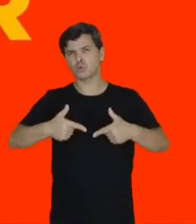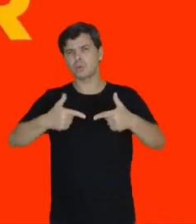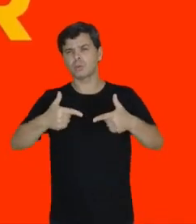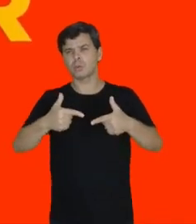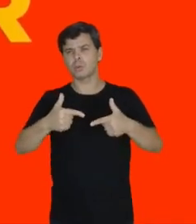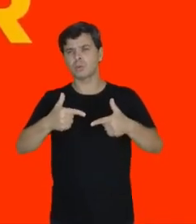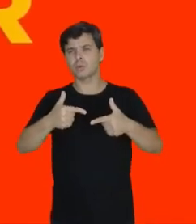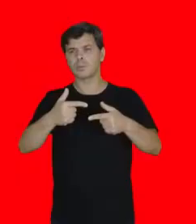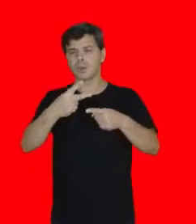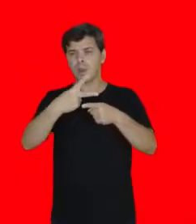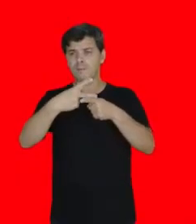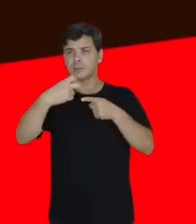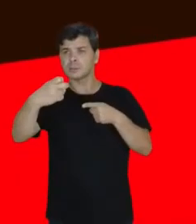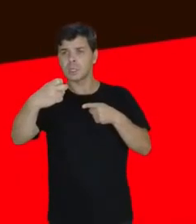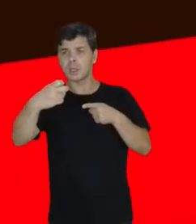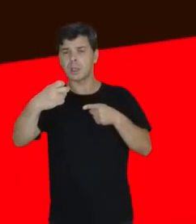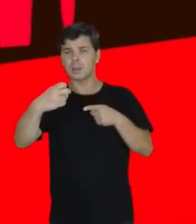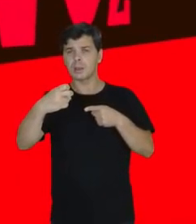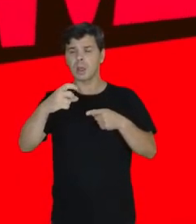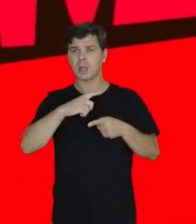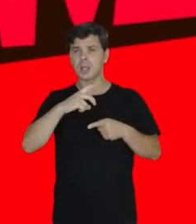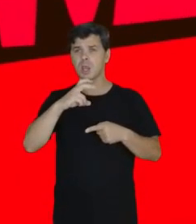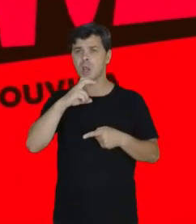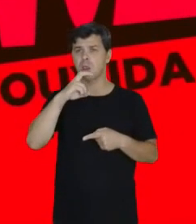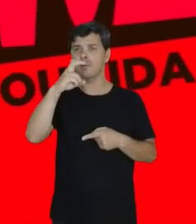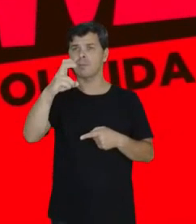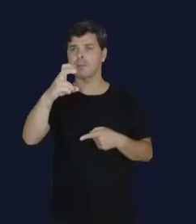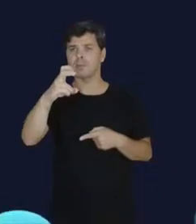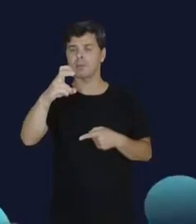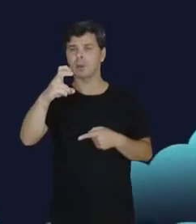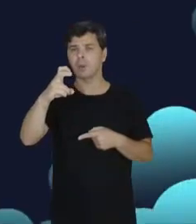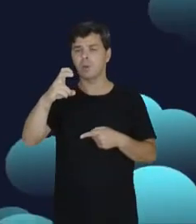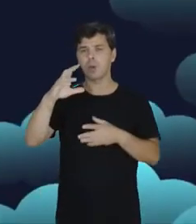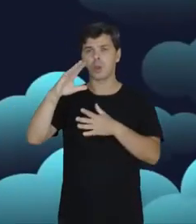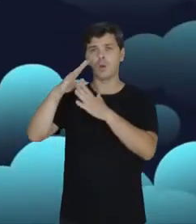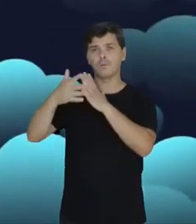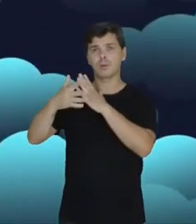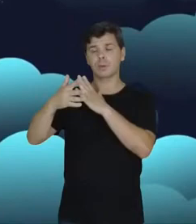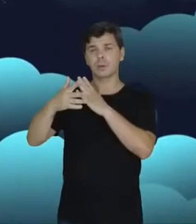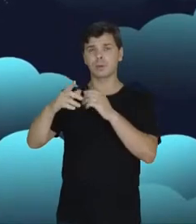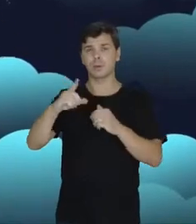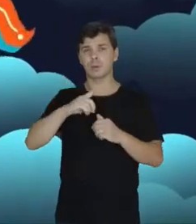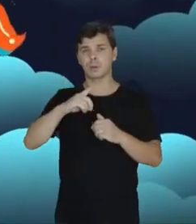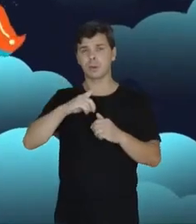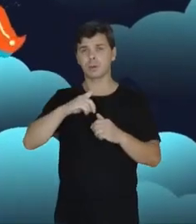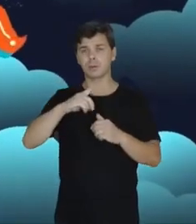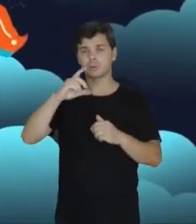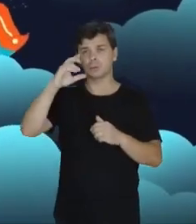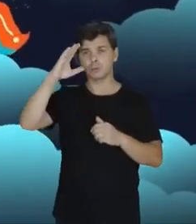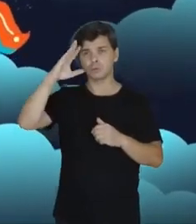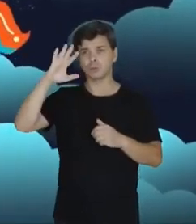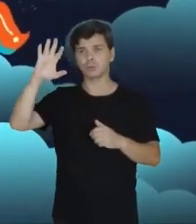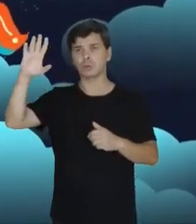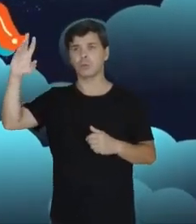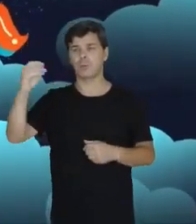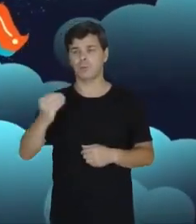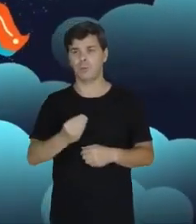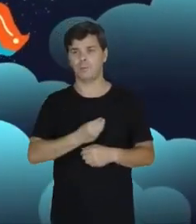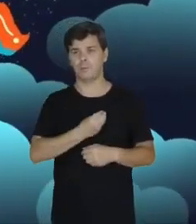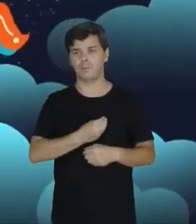batalhando pra vencer. Tenho voz pra ser ouvida, tenho sonhos pra